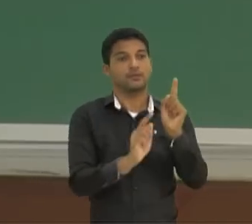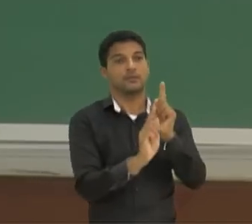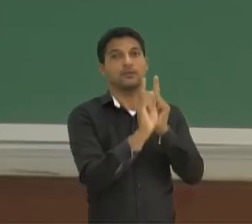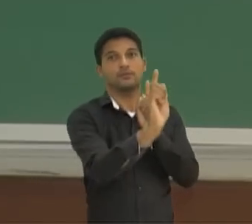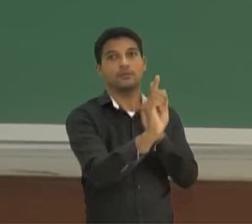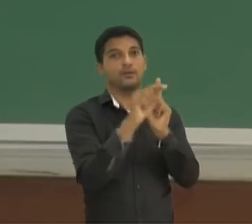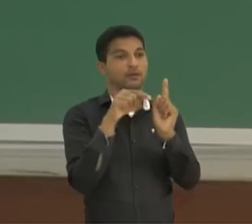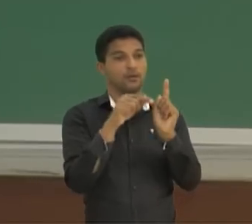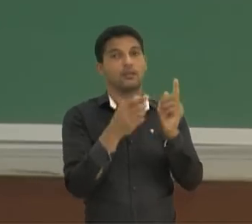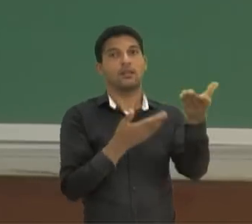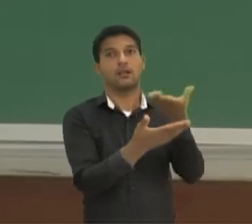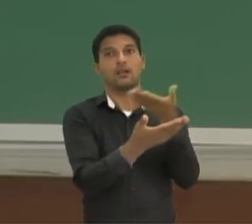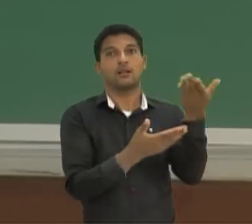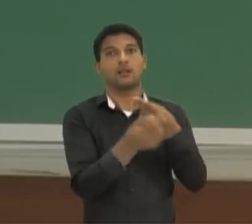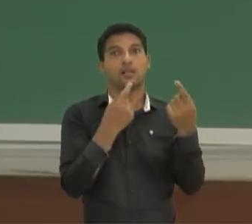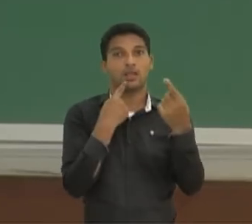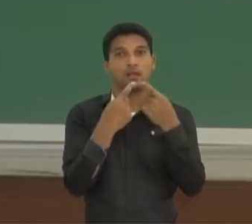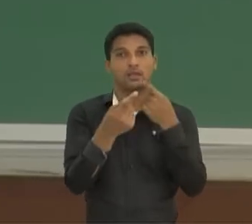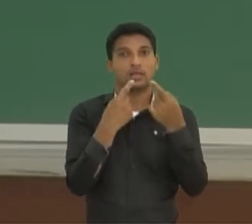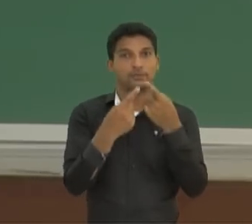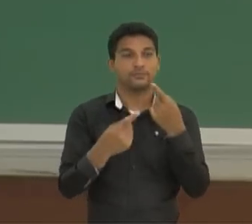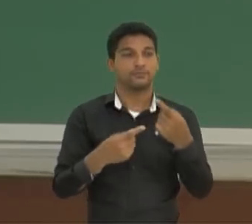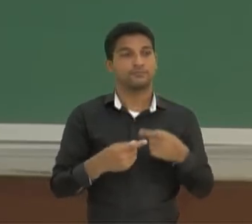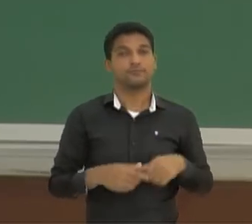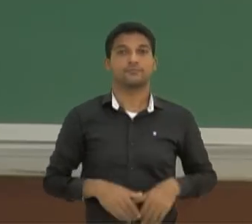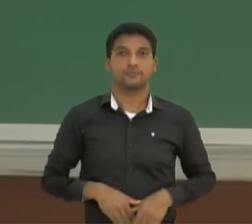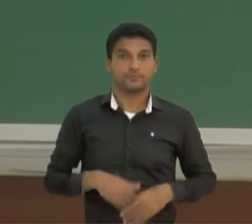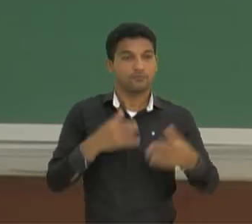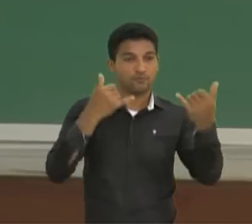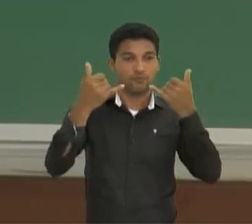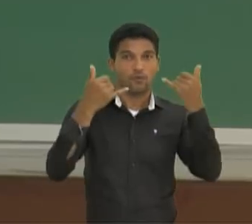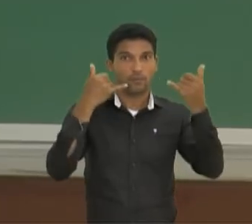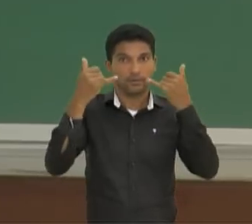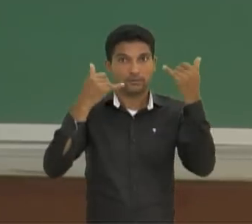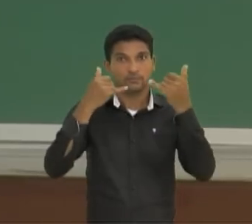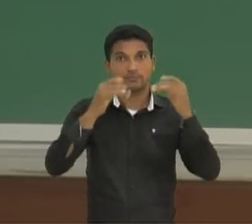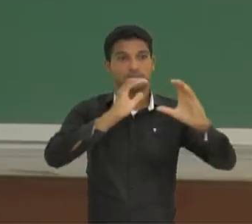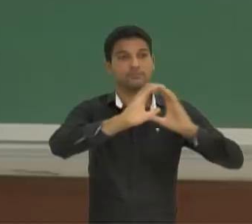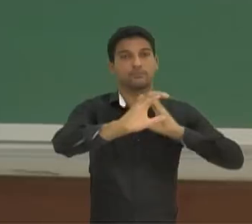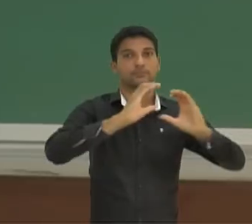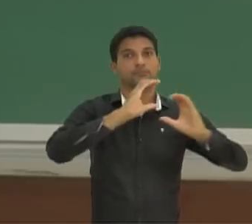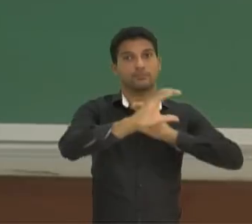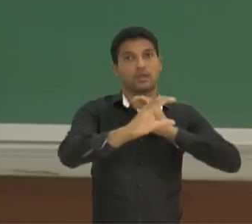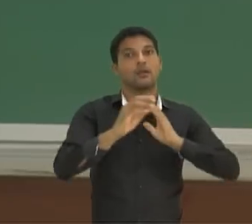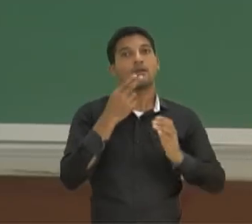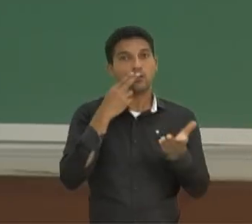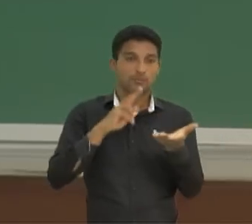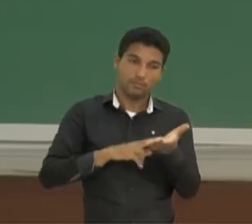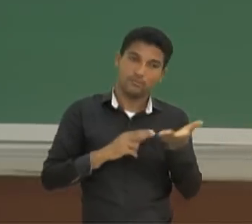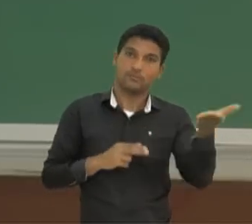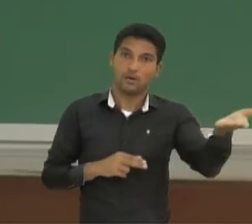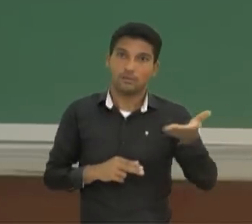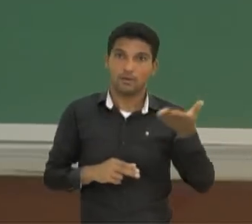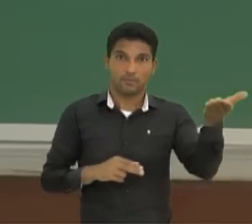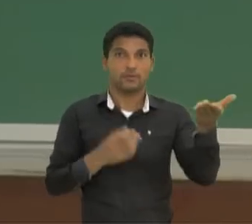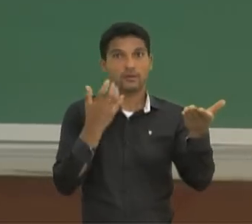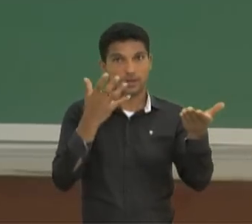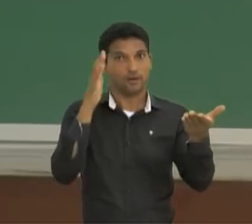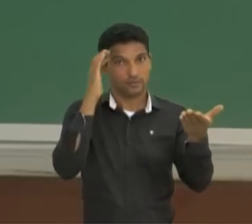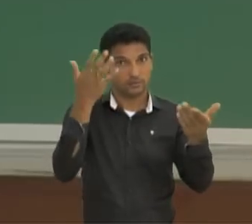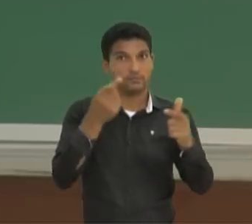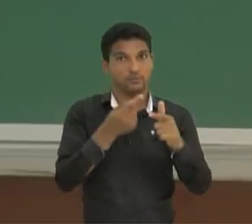troca de diálogo, né, de informações ou de reclamações, tentando ali estabelecer uma solução pacífica para o